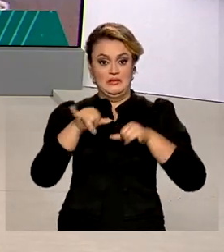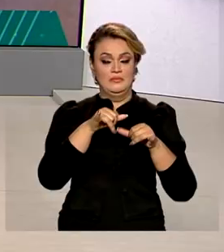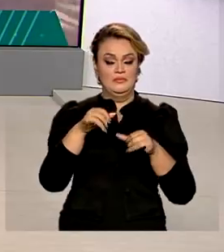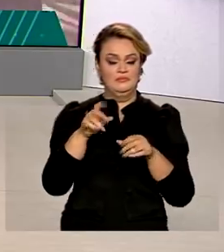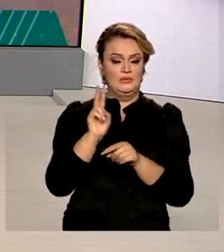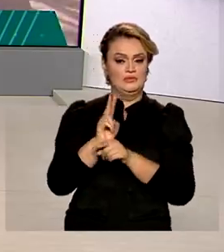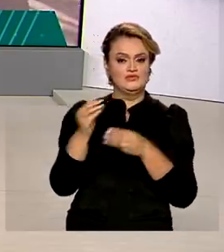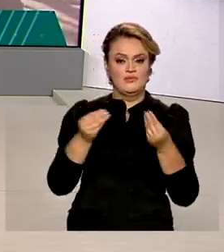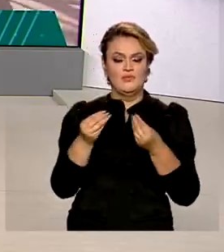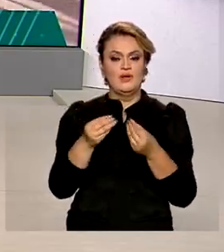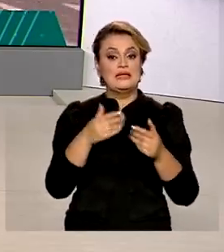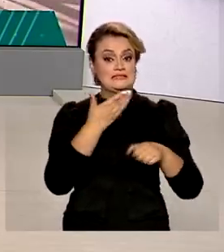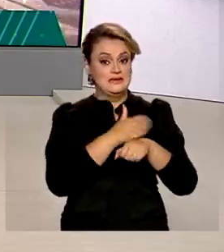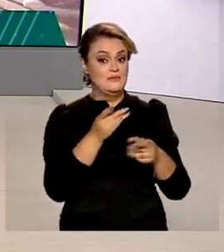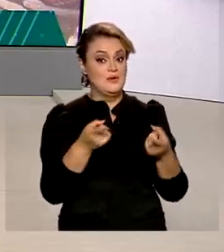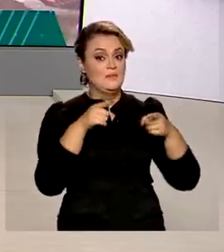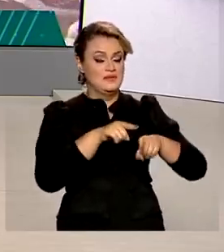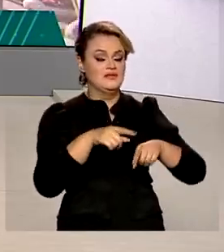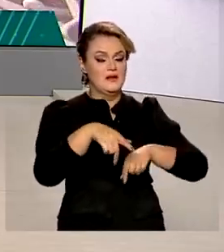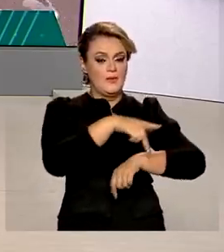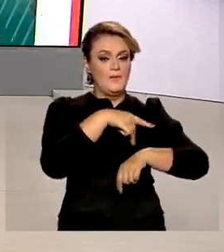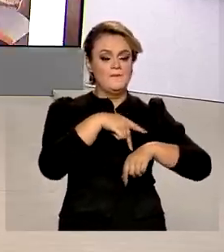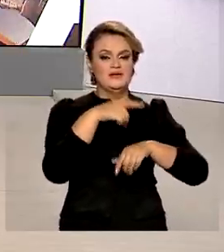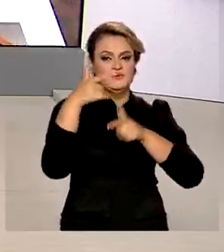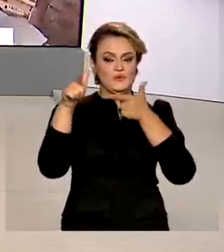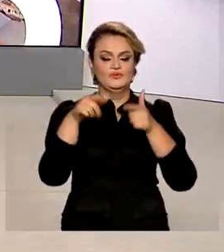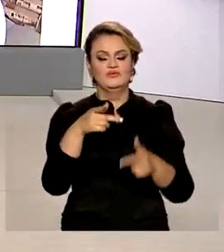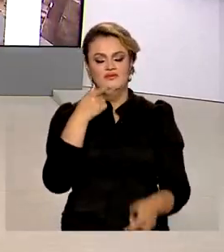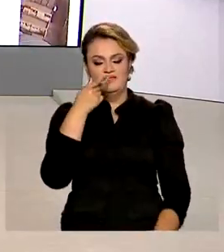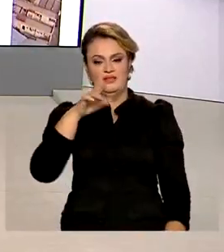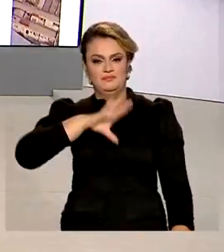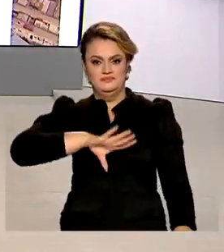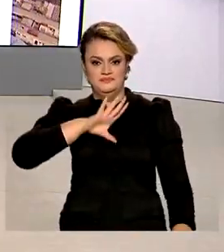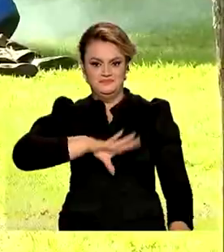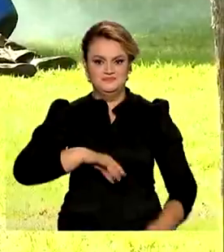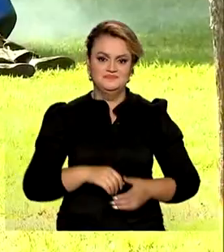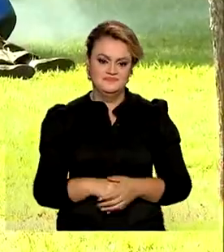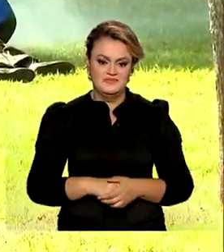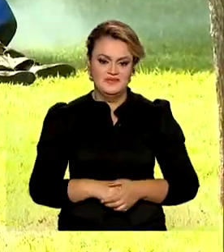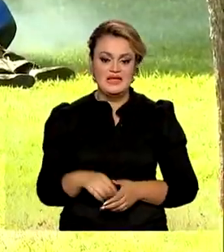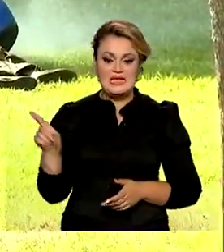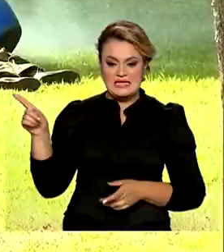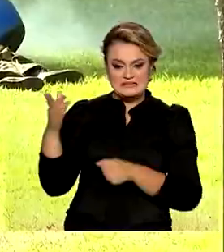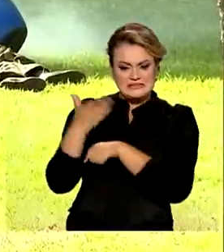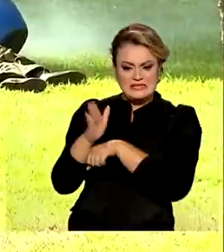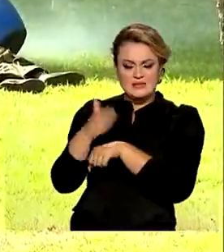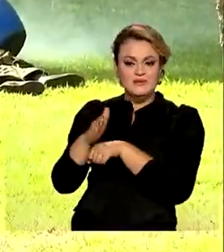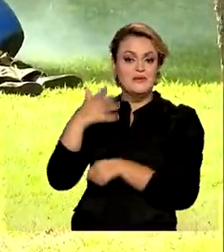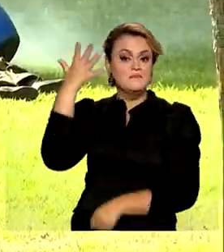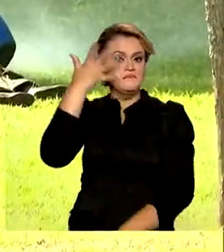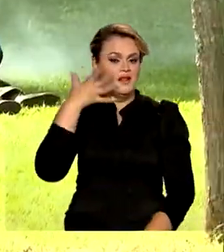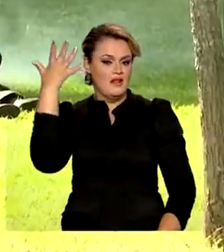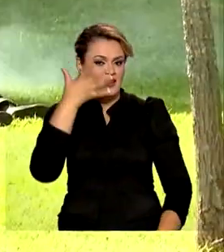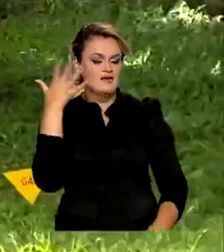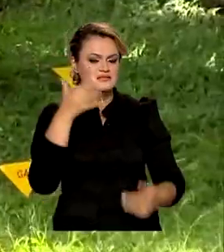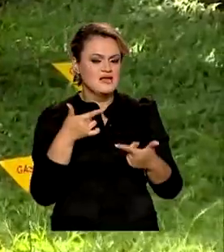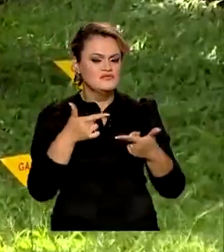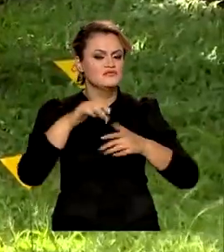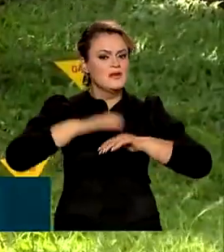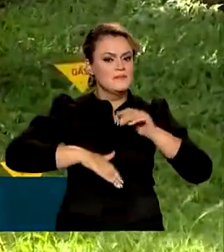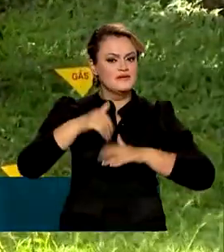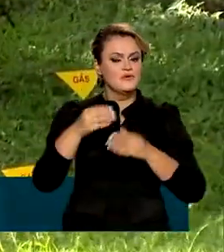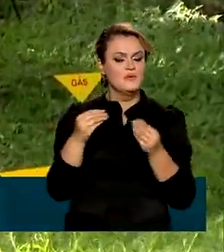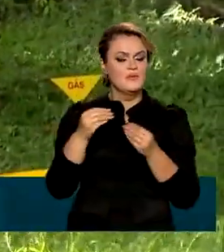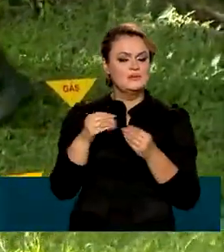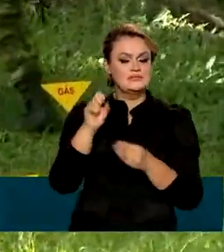treinamento é uma parceria com Países de Língua Portuguesa o treinamento conta com palestras e ações práticas